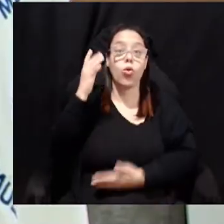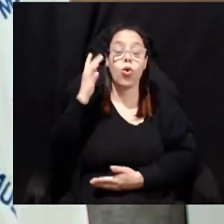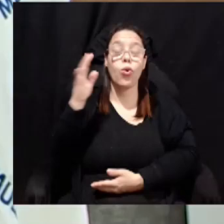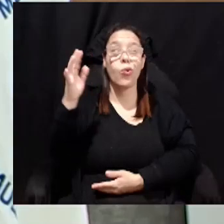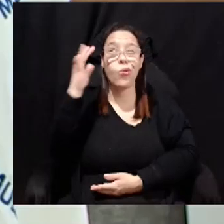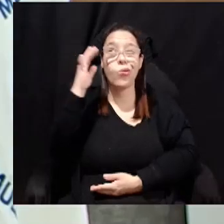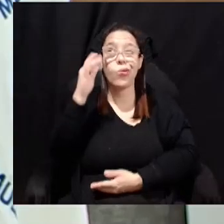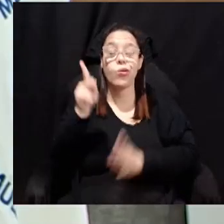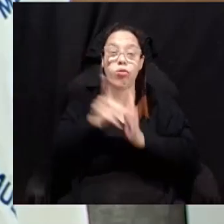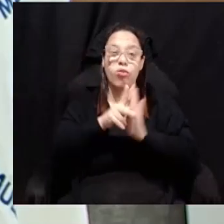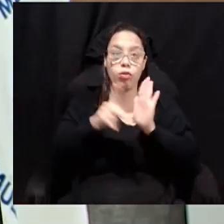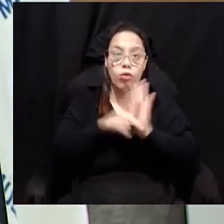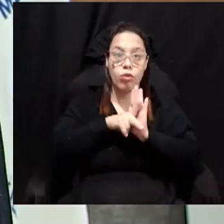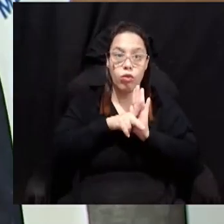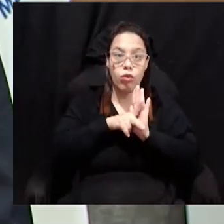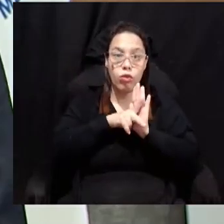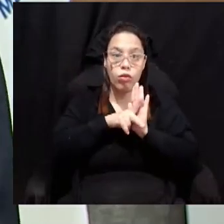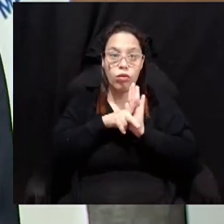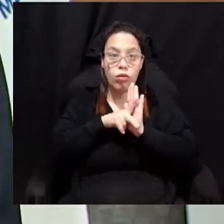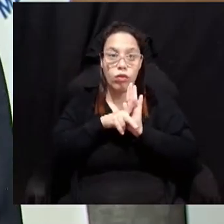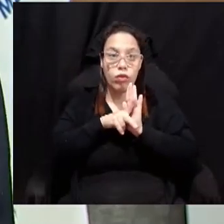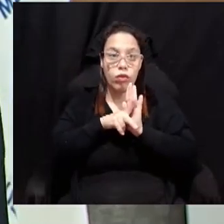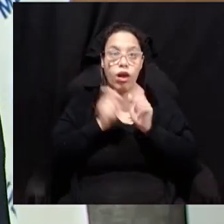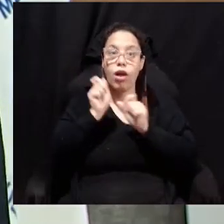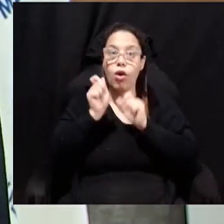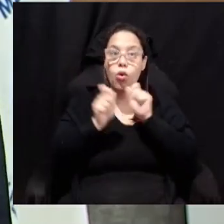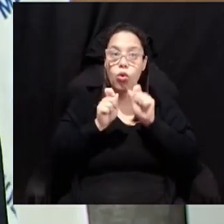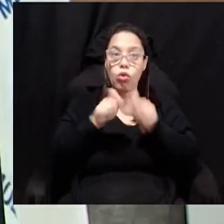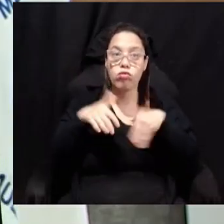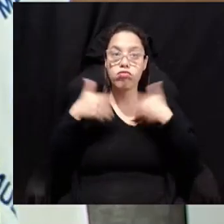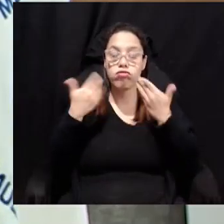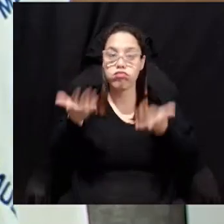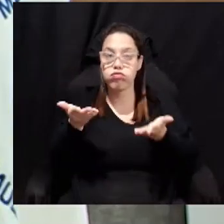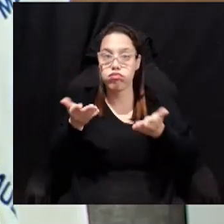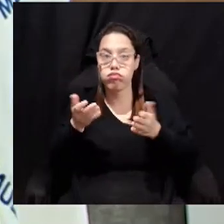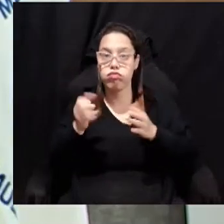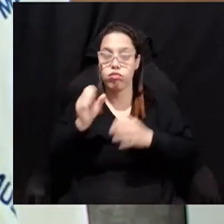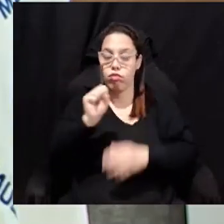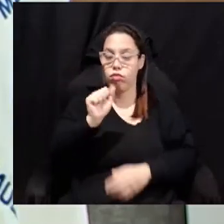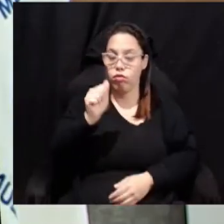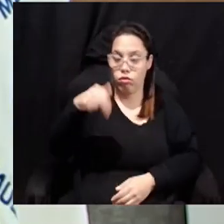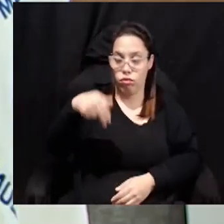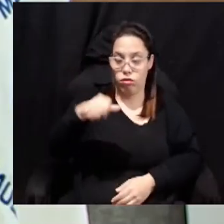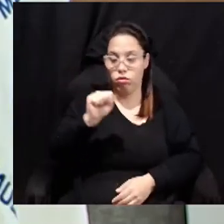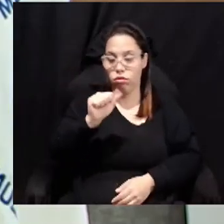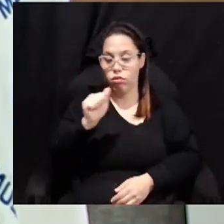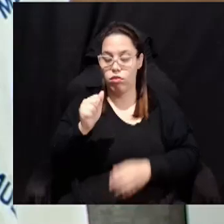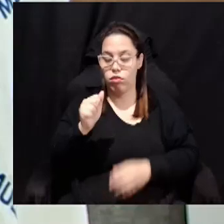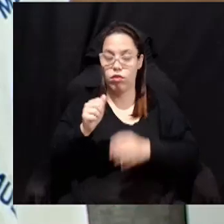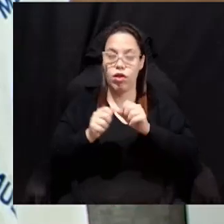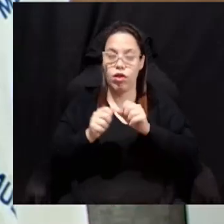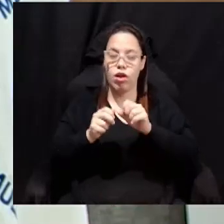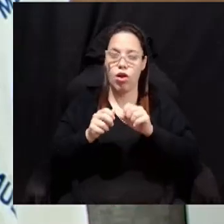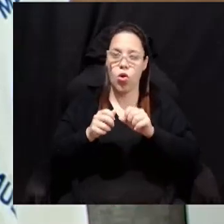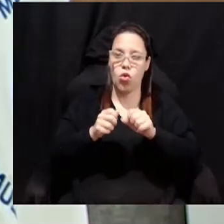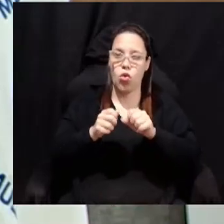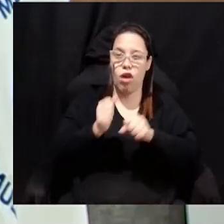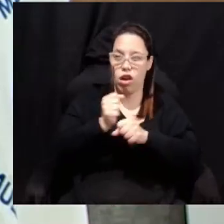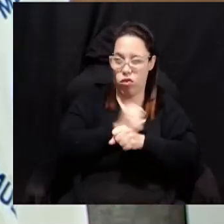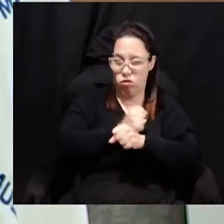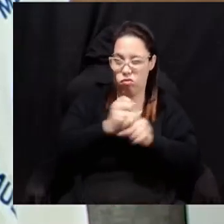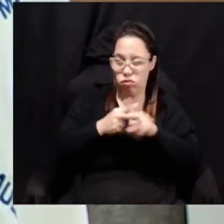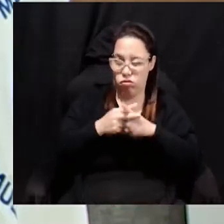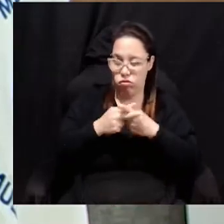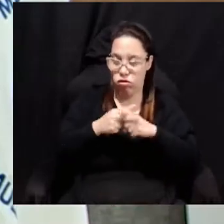cerne desse projeto? É que, assim como a Sanasa, quando faz uma manutenção de uma via e vai faltar água em